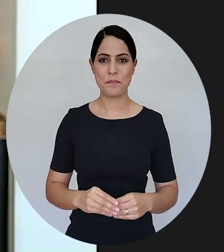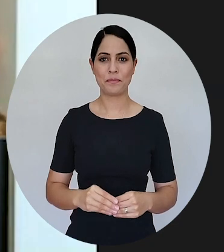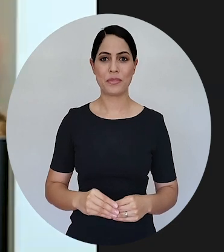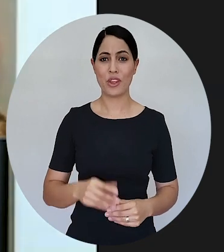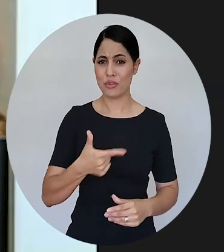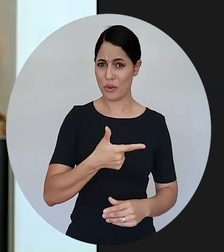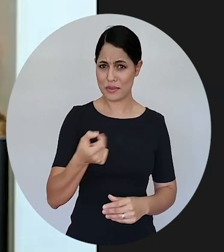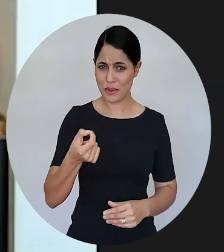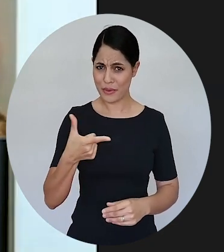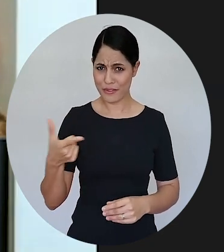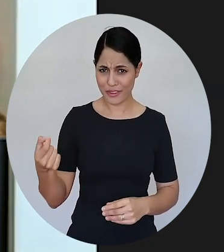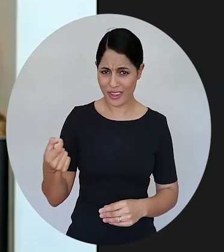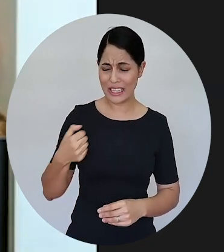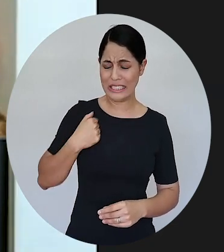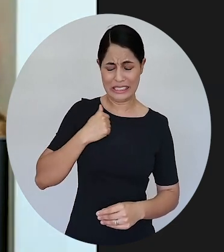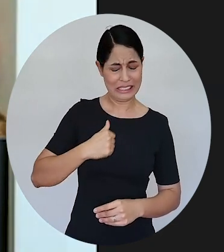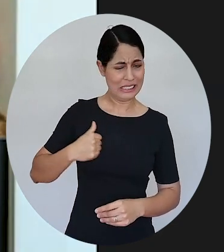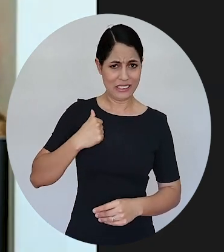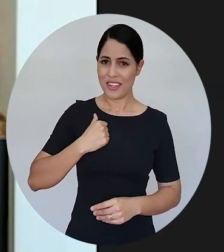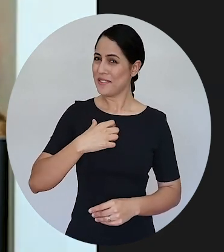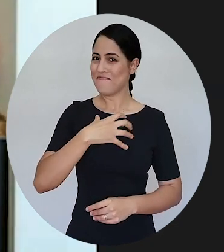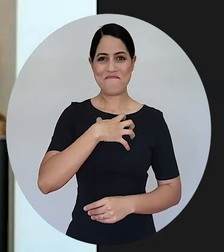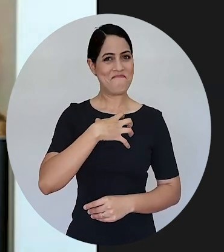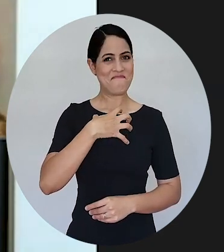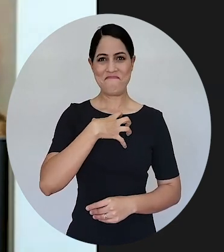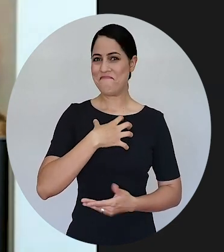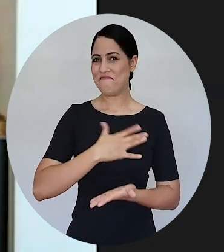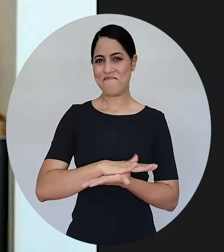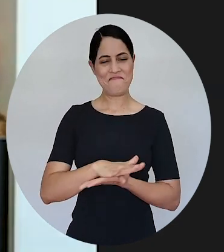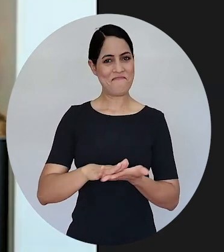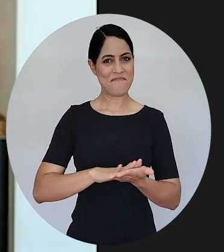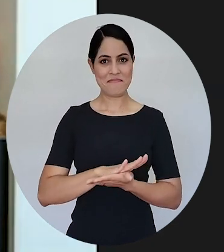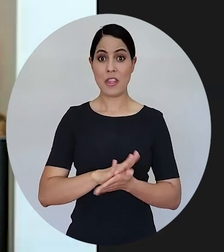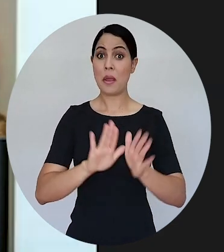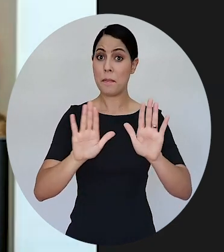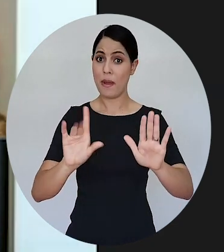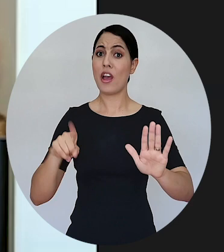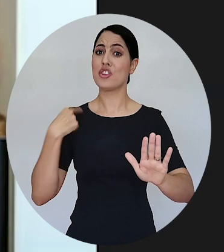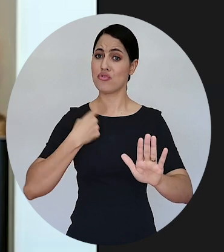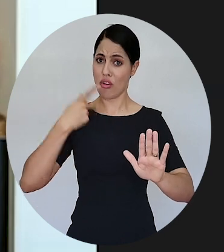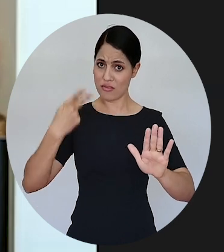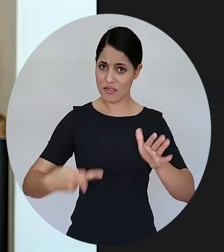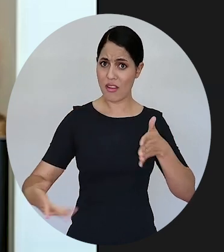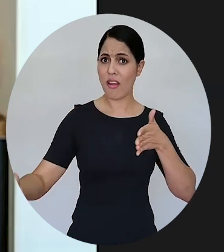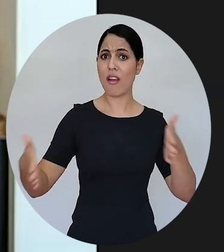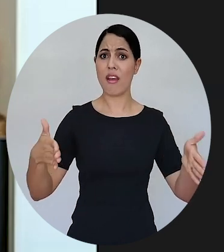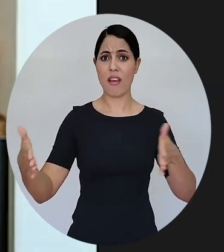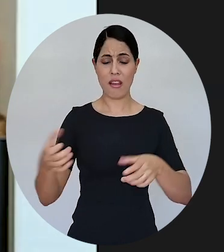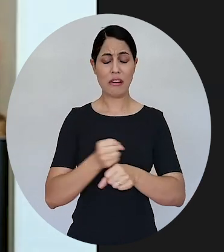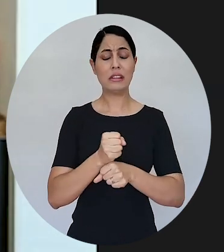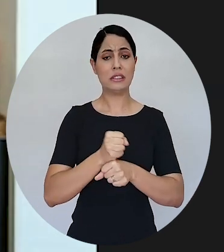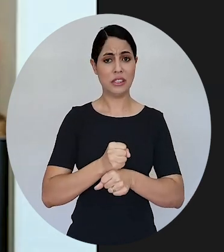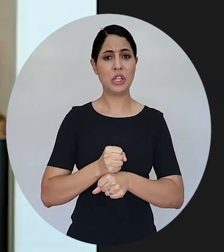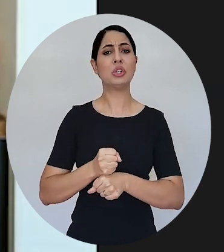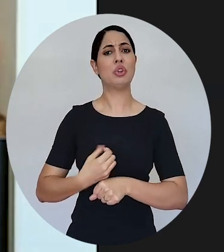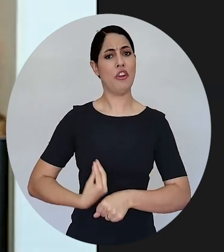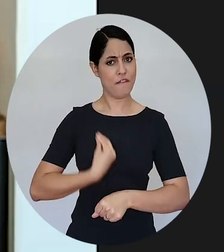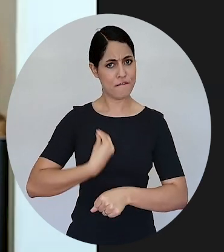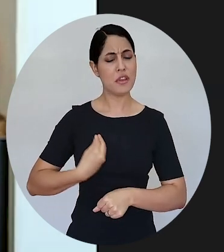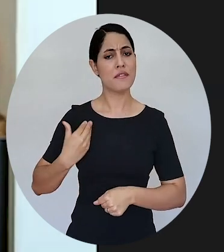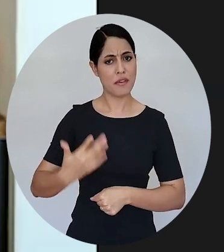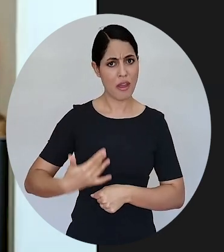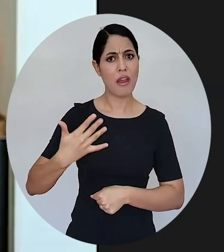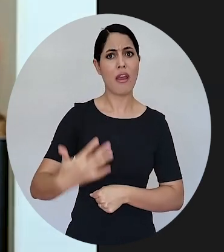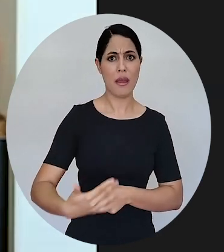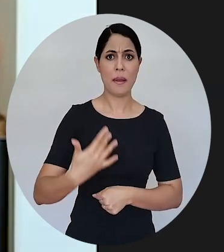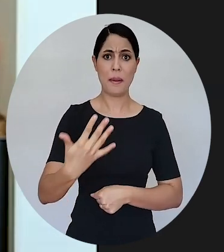vai deixar saudade, mas nós sobrevivemos, né? Lutamos, perdemos muitos entes queridos,